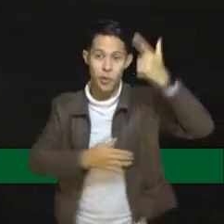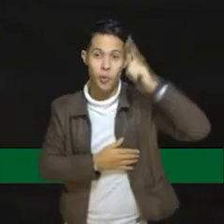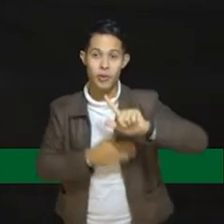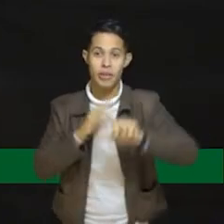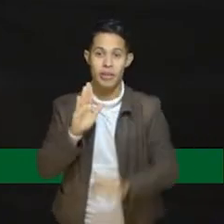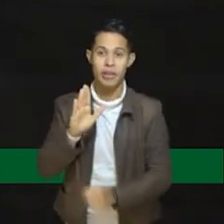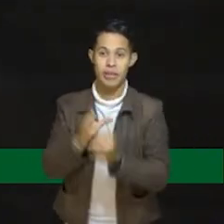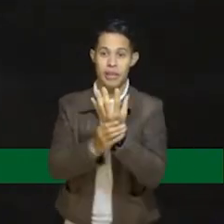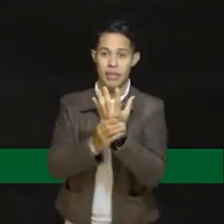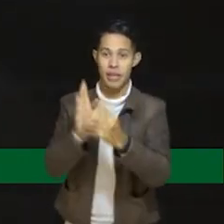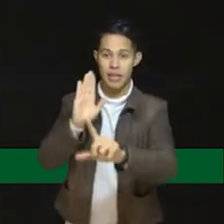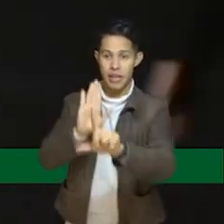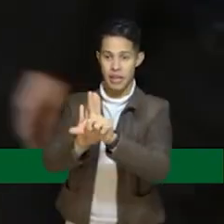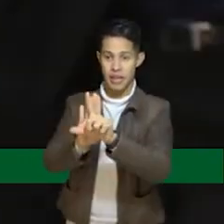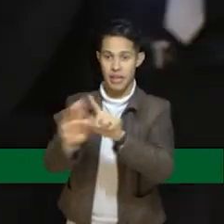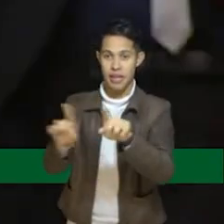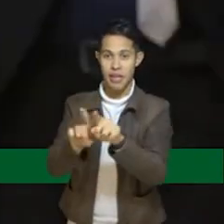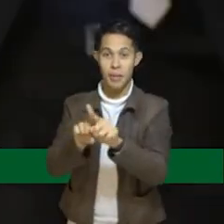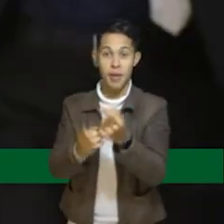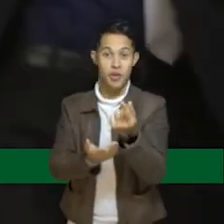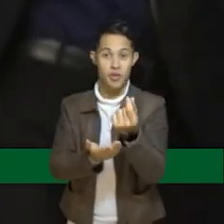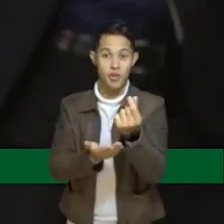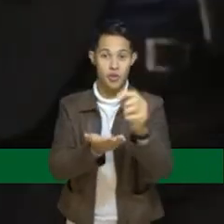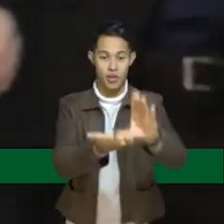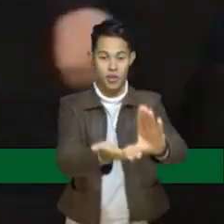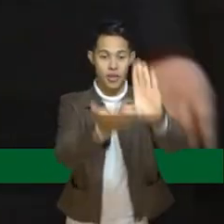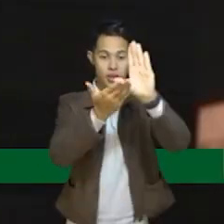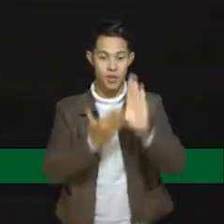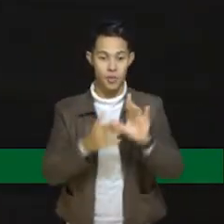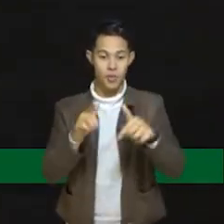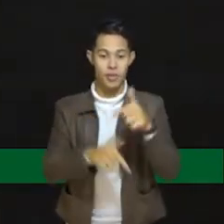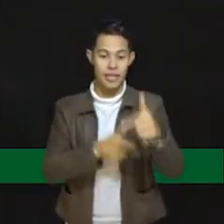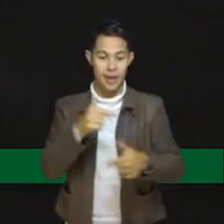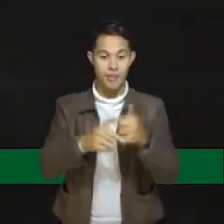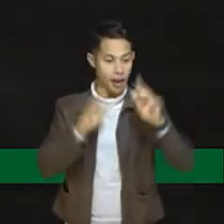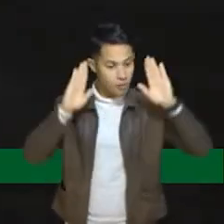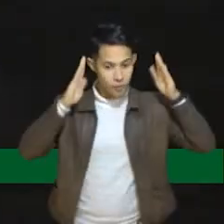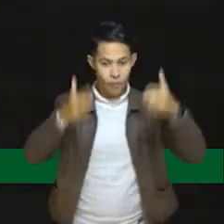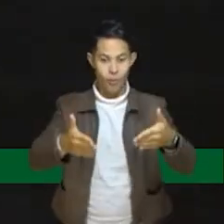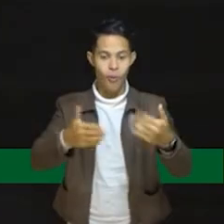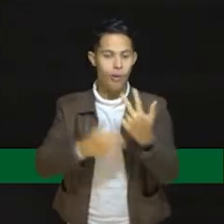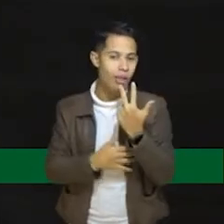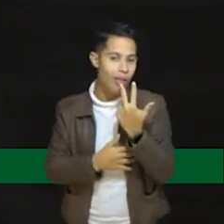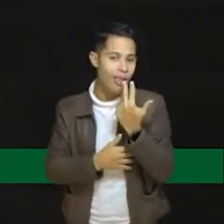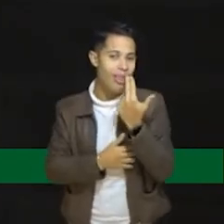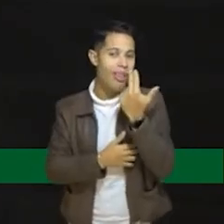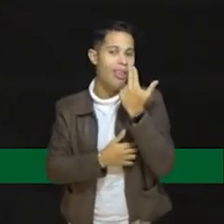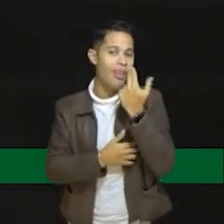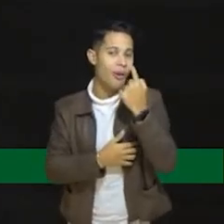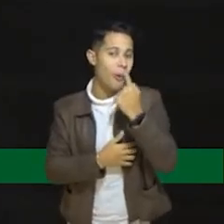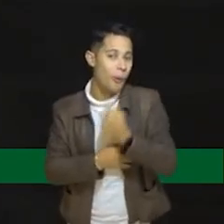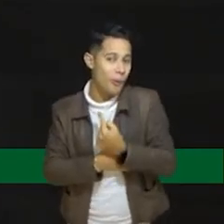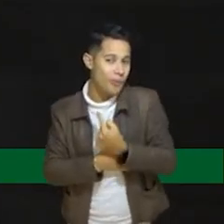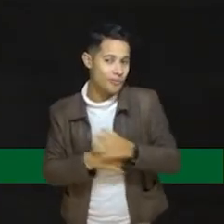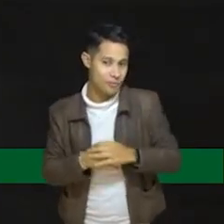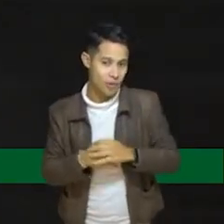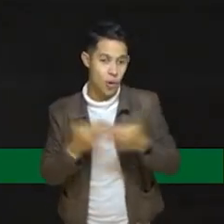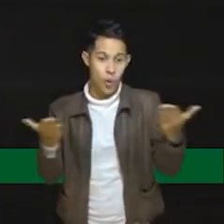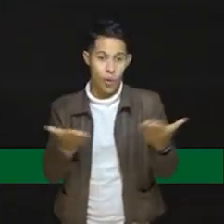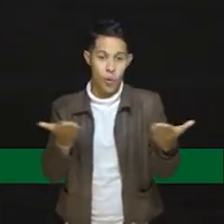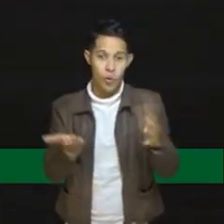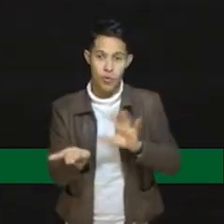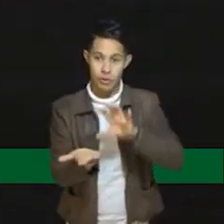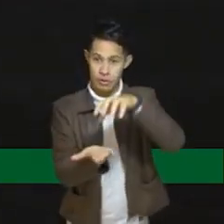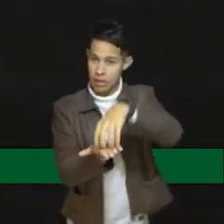e, principalmente, orçamento para a manutenção desses serviços de fissura, né? E o Centrinho, hoje, é o serviço de referência para o estado de